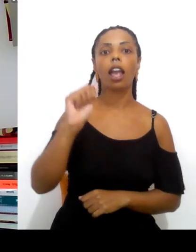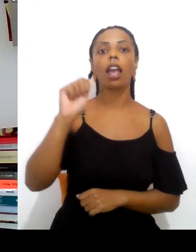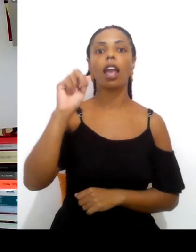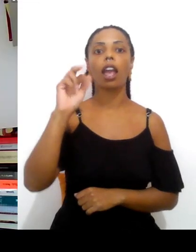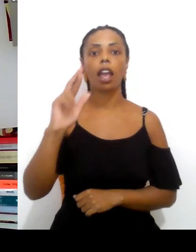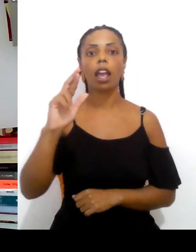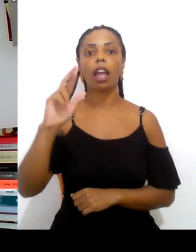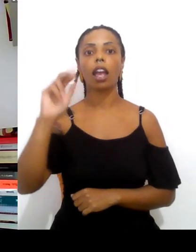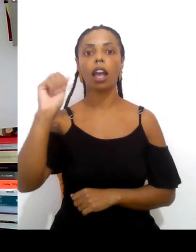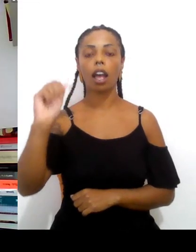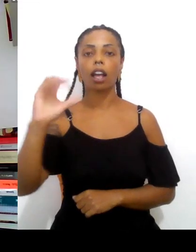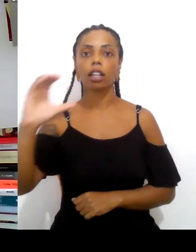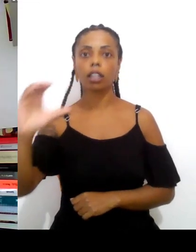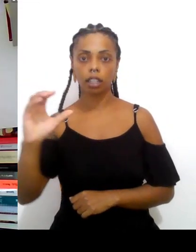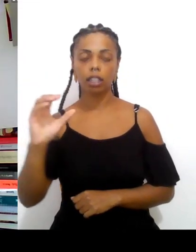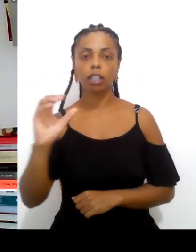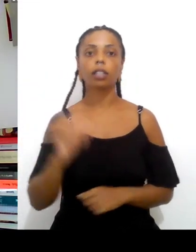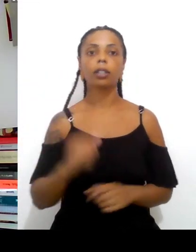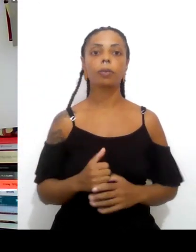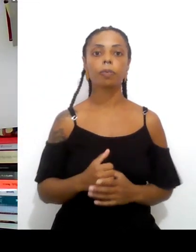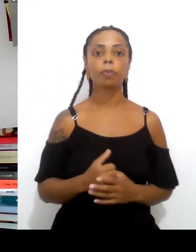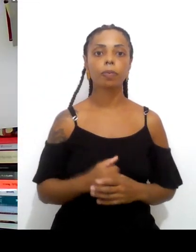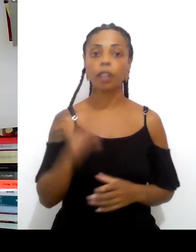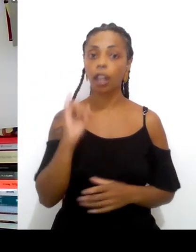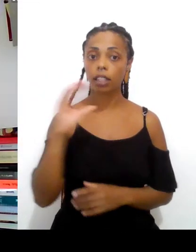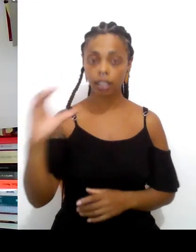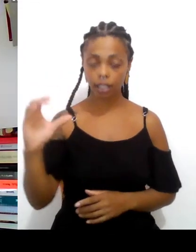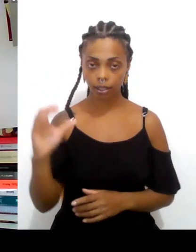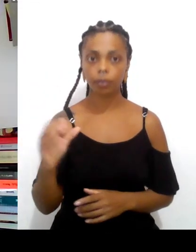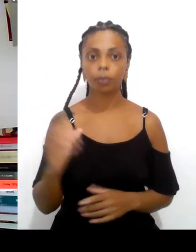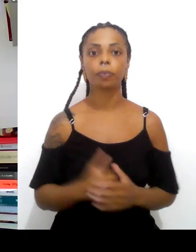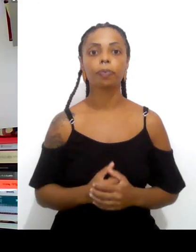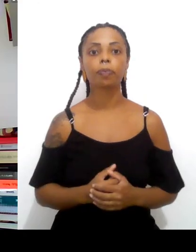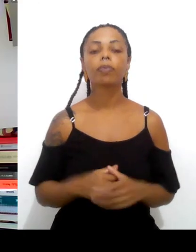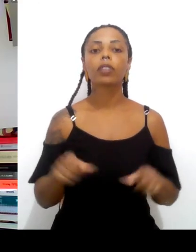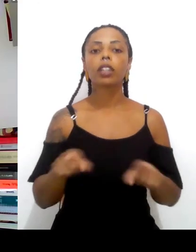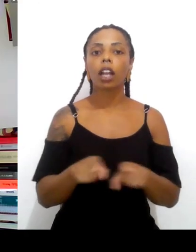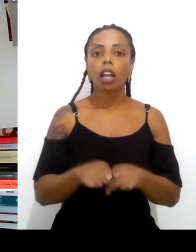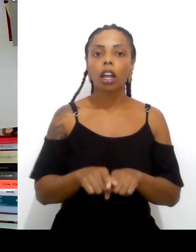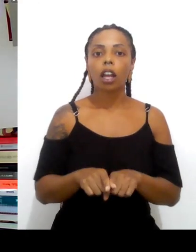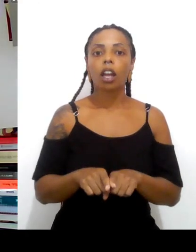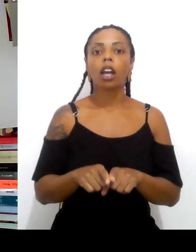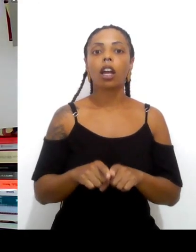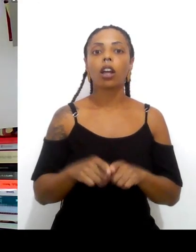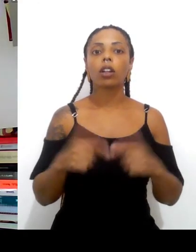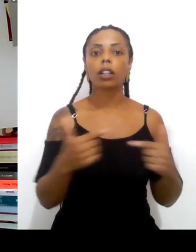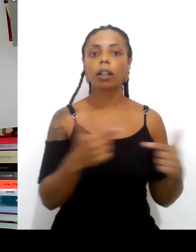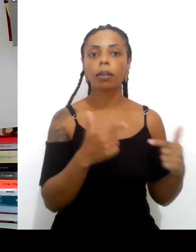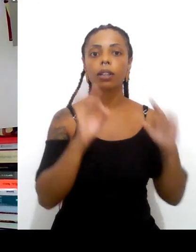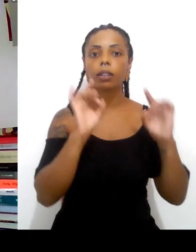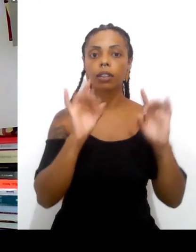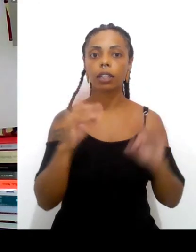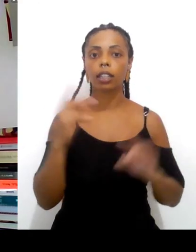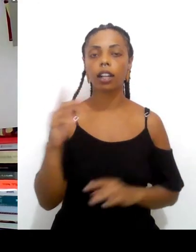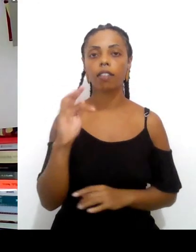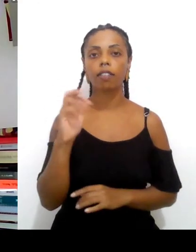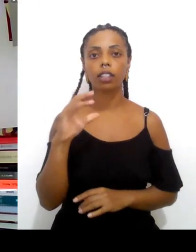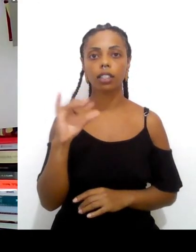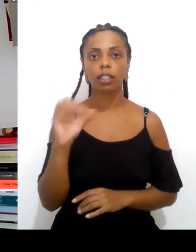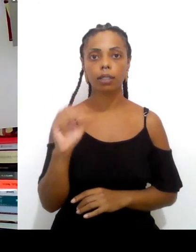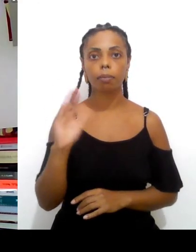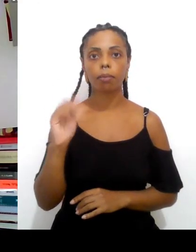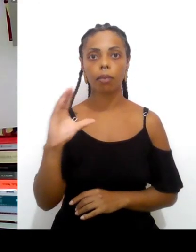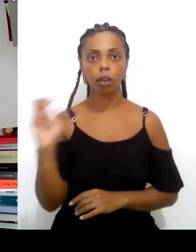entre os seus textos que são especializados no trabalho do Francis Bacon a gente